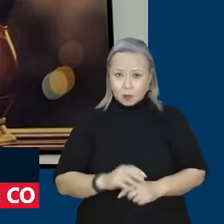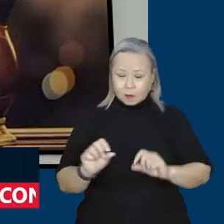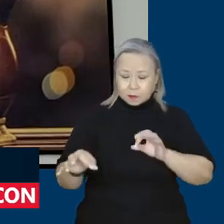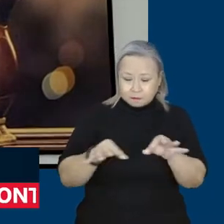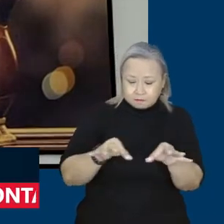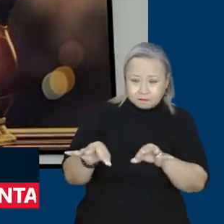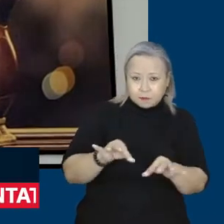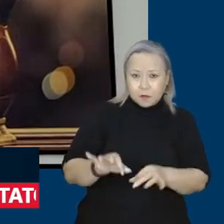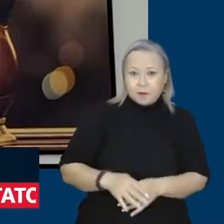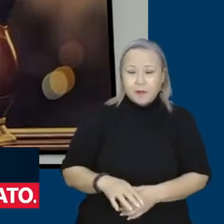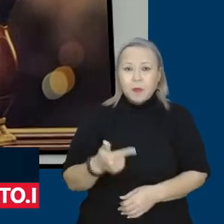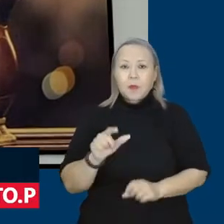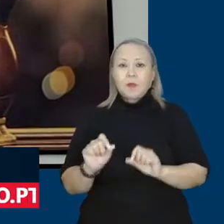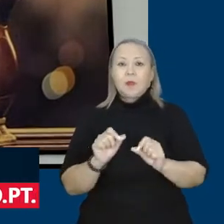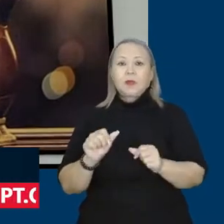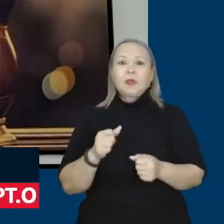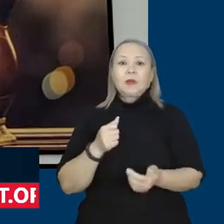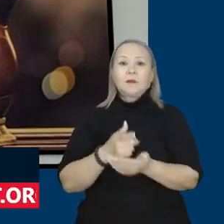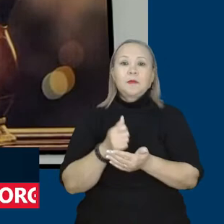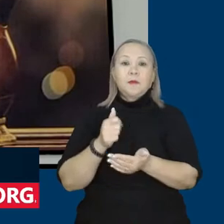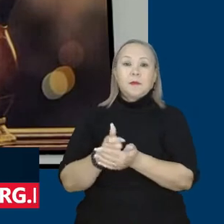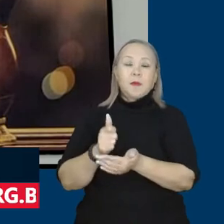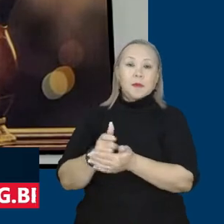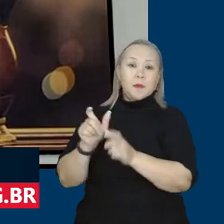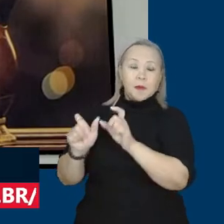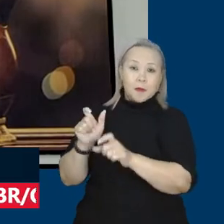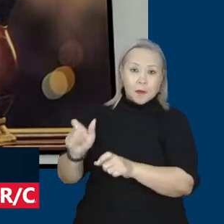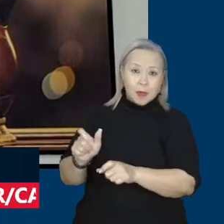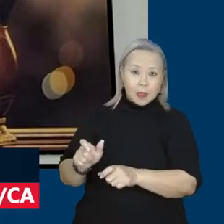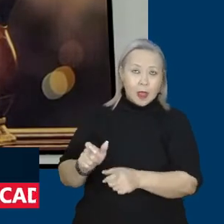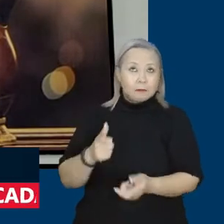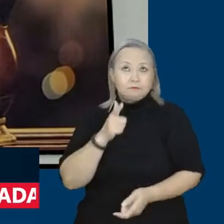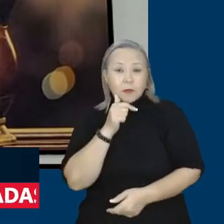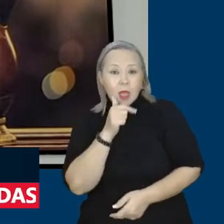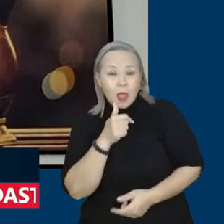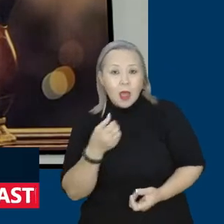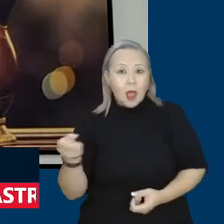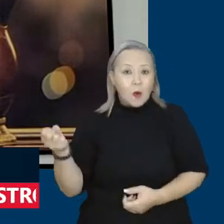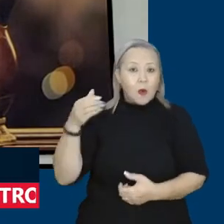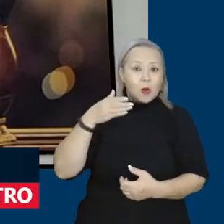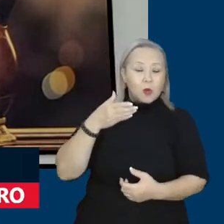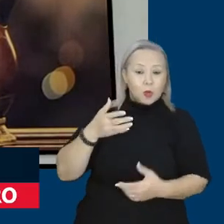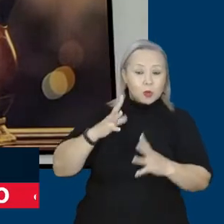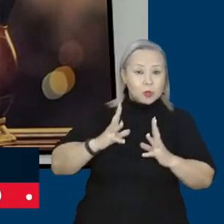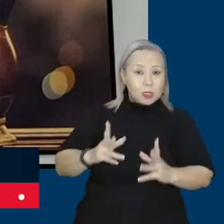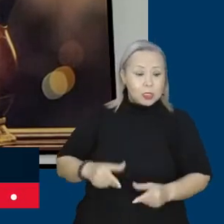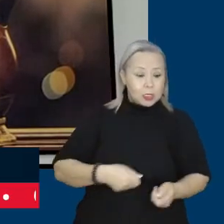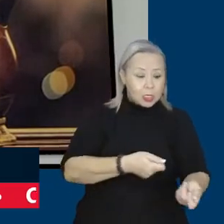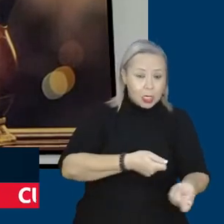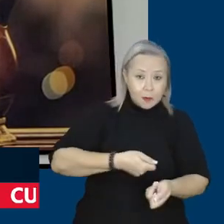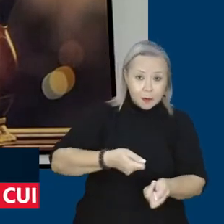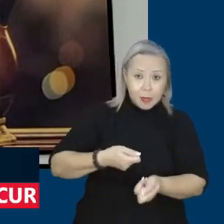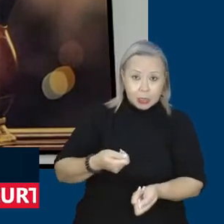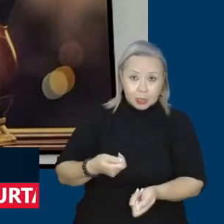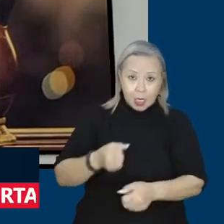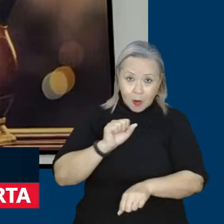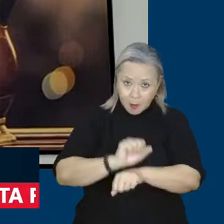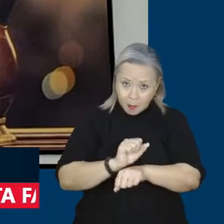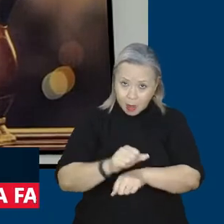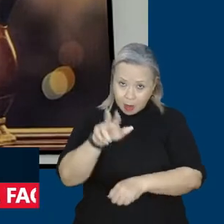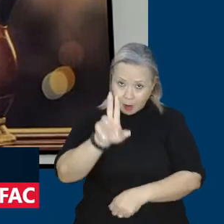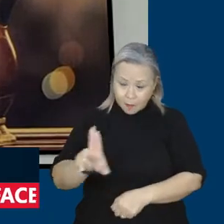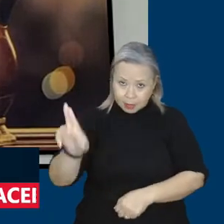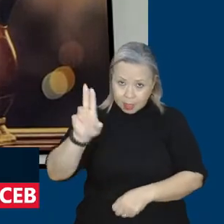se preparar eles não tinham para pagar professor para pagar água luz em limpeza nada vão pagar as Universidades